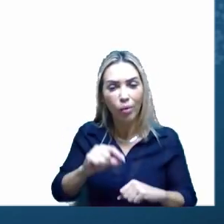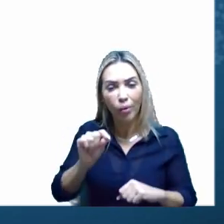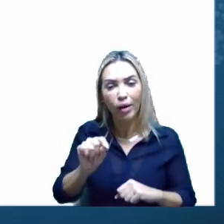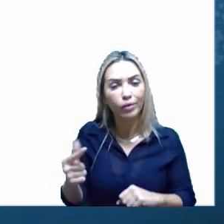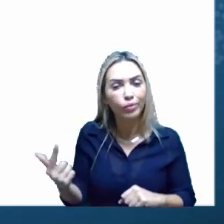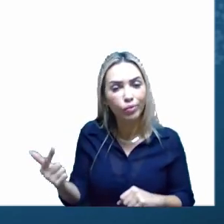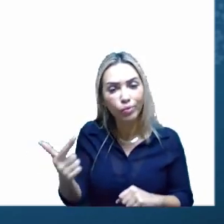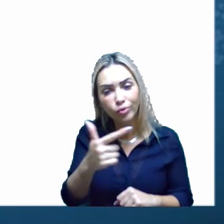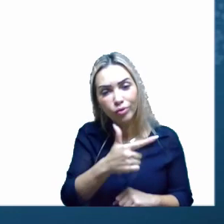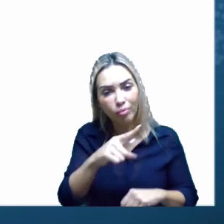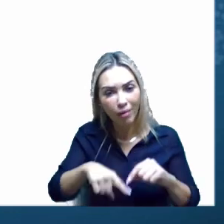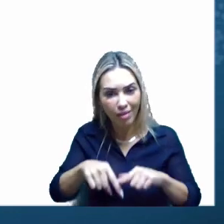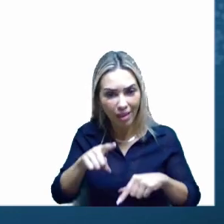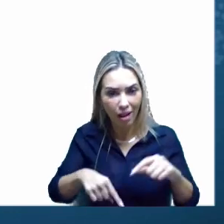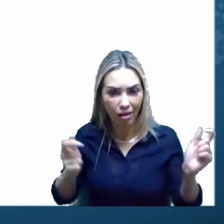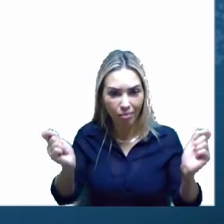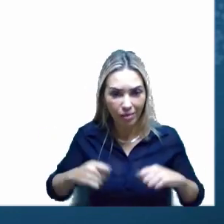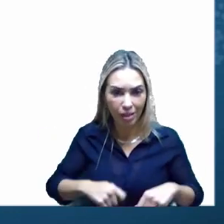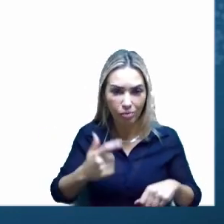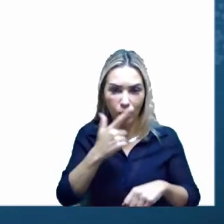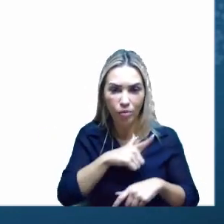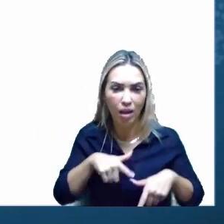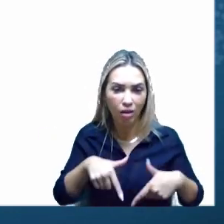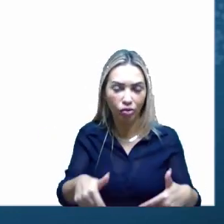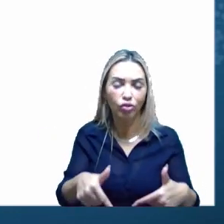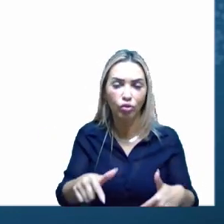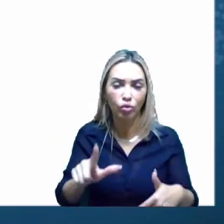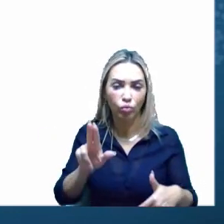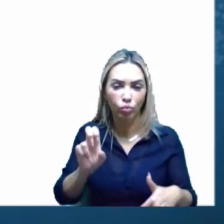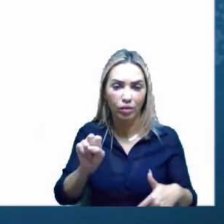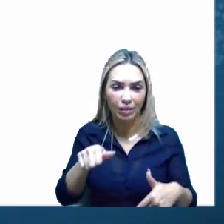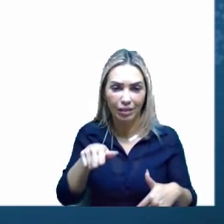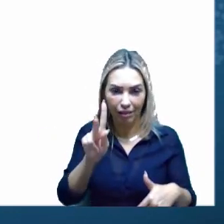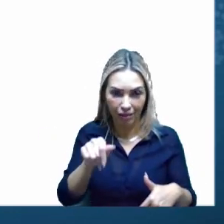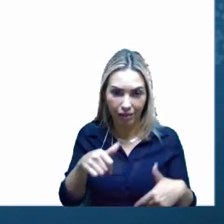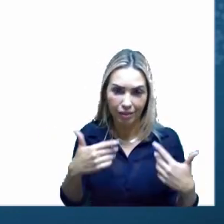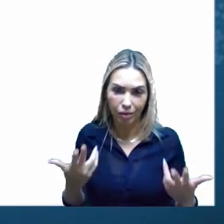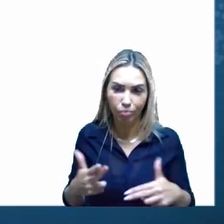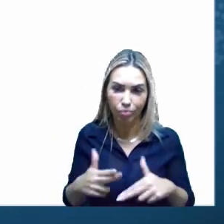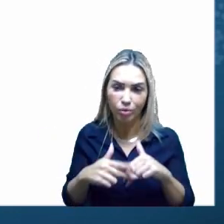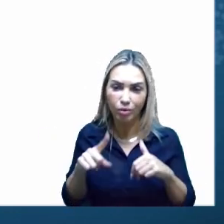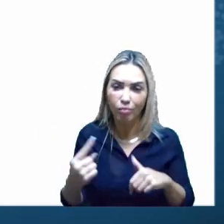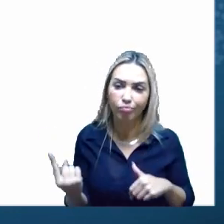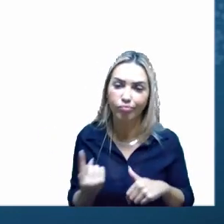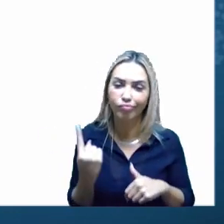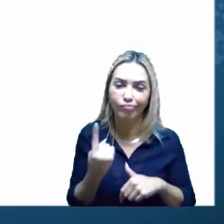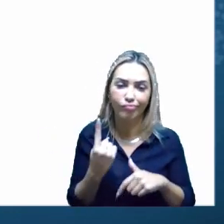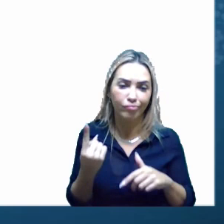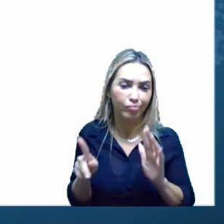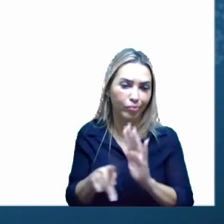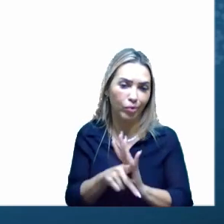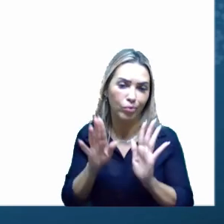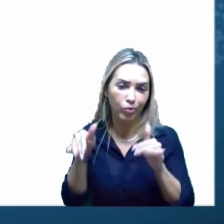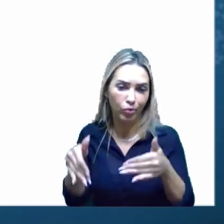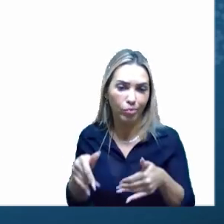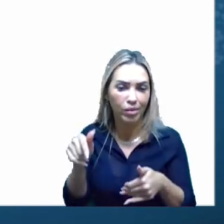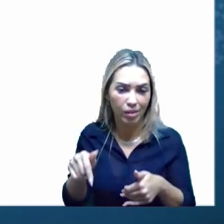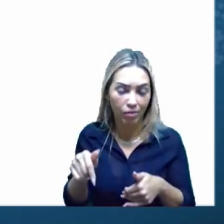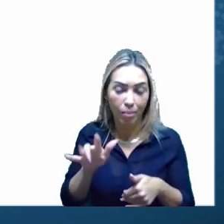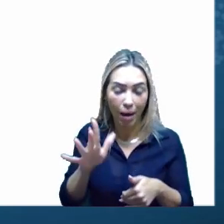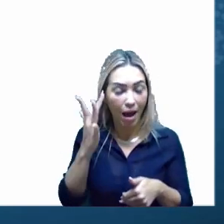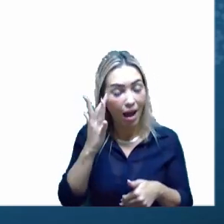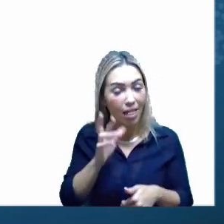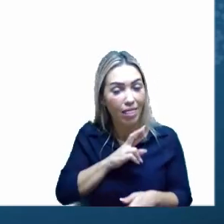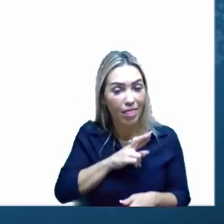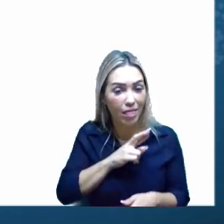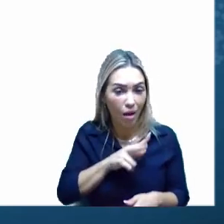os recursos e a capacidade de fazer isso em Lusaka. Possivelmente é singular, uma situação singular, mas eu acho que não exatamente,